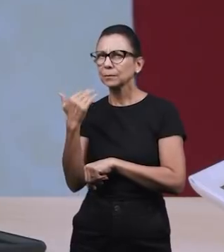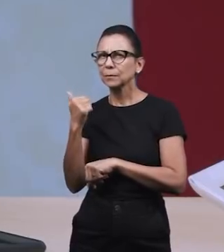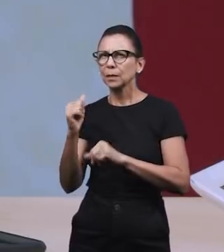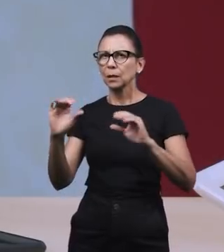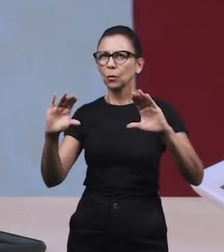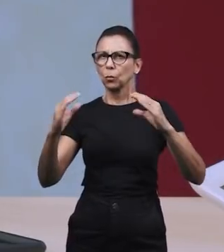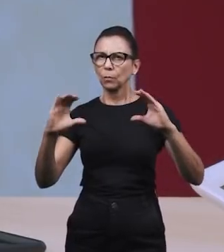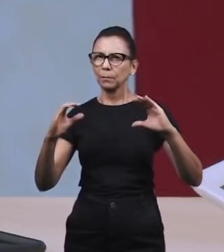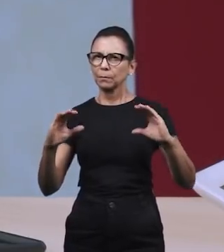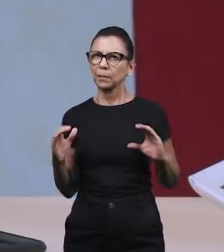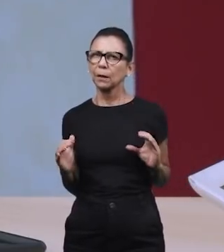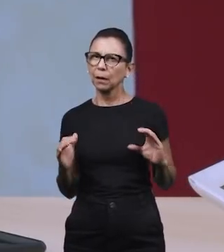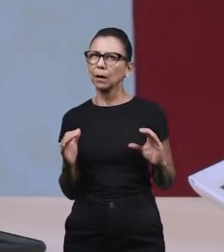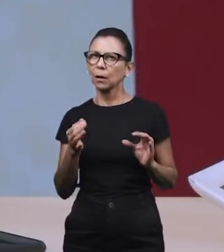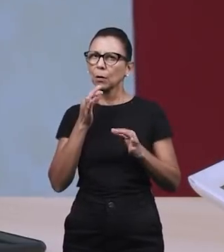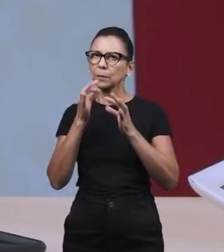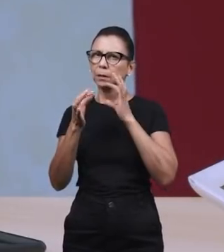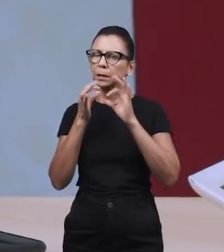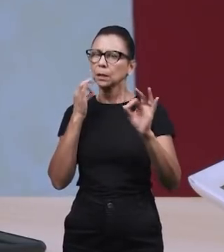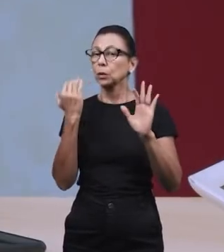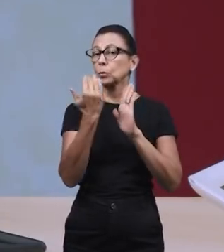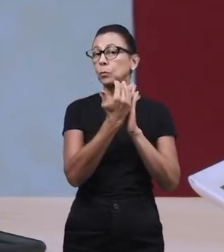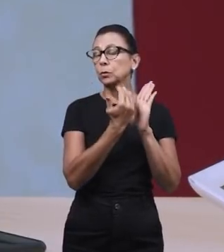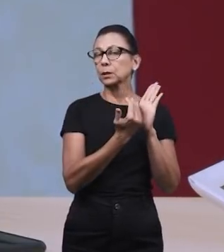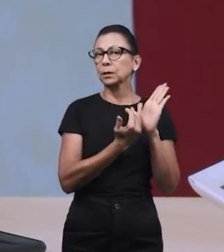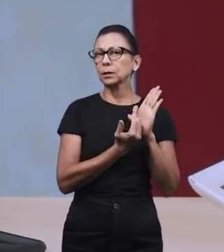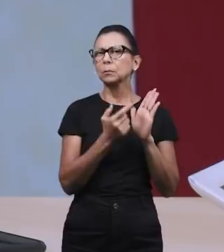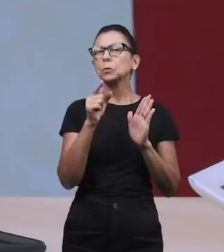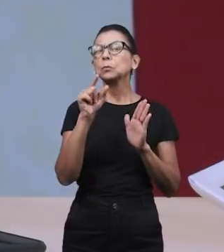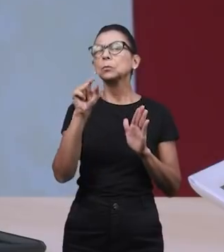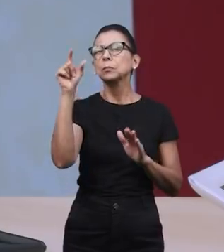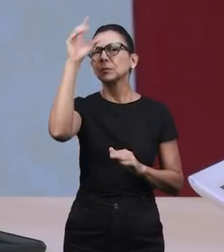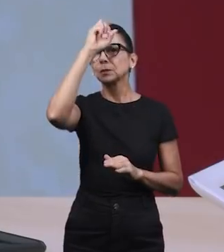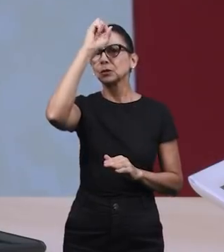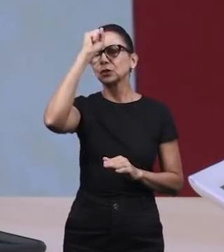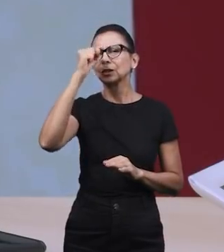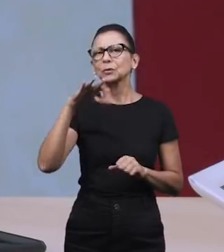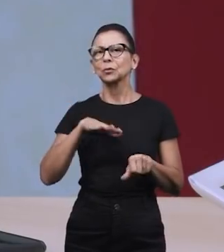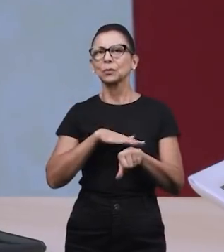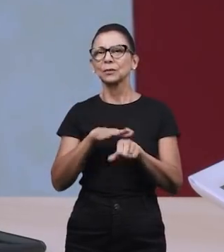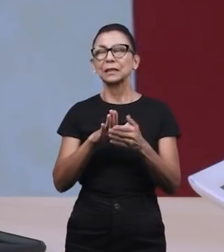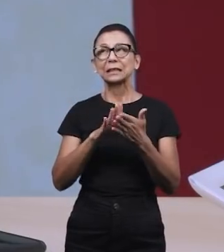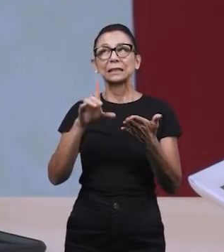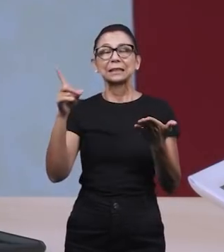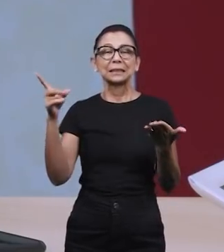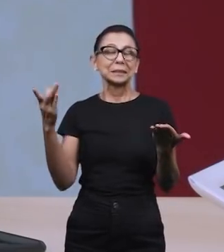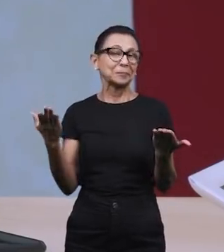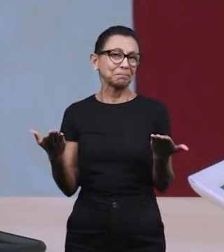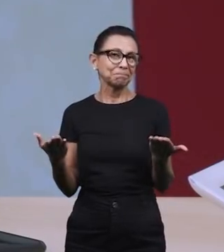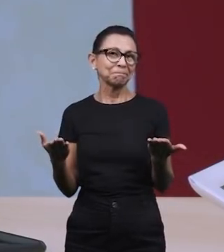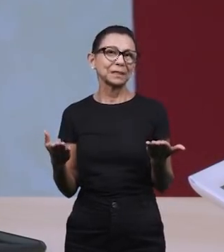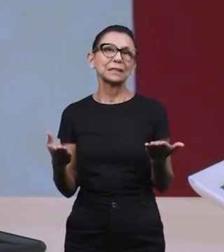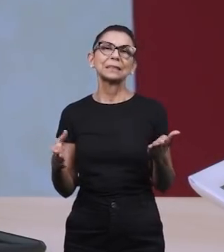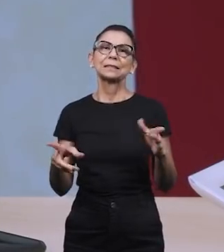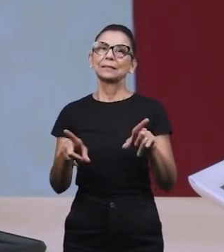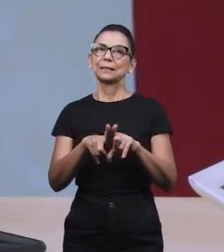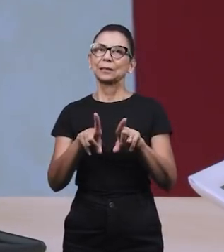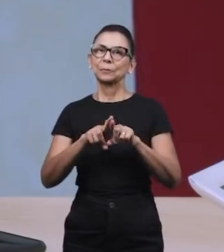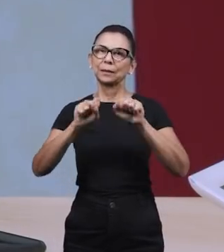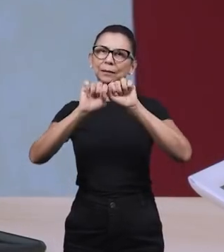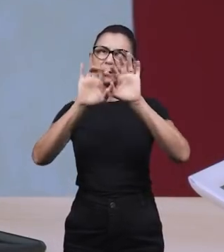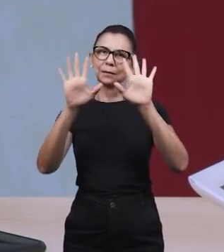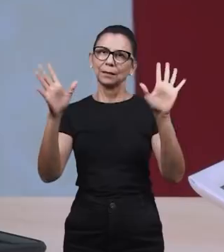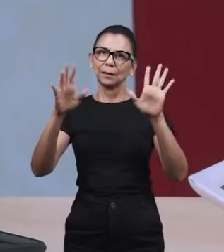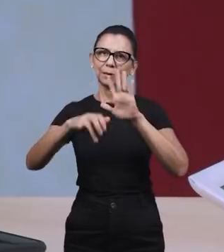ali os seus comentários, falar um pouco sobre o programa, sobre aquilo que você tem aprendido no Conversas Bíblicas e, claro, no canal